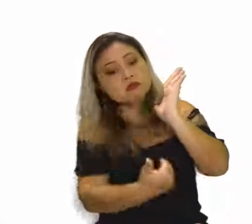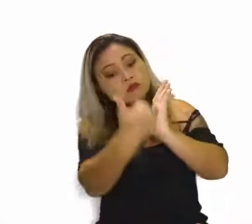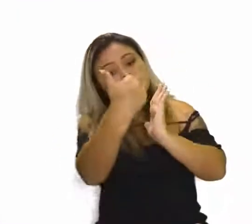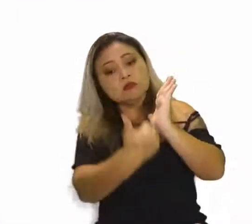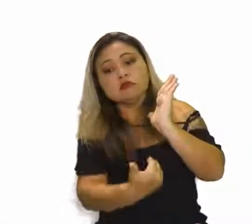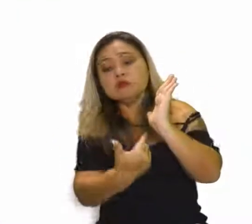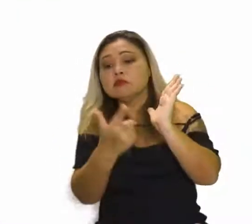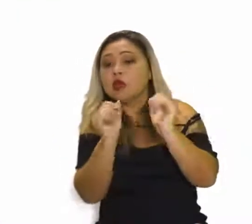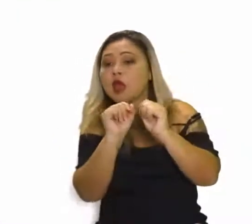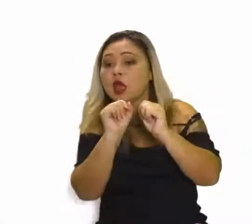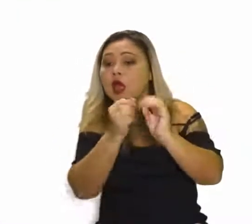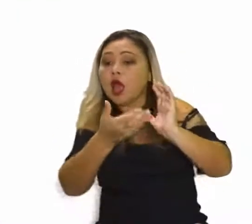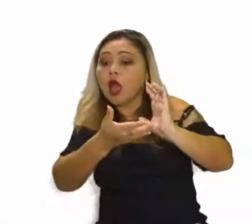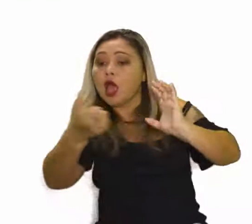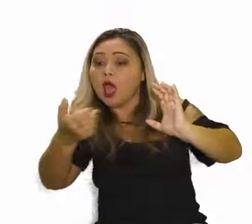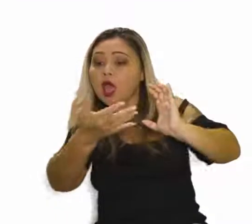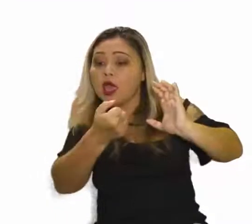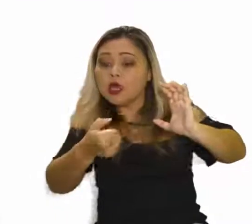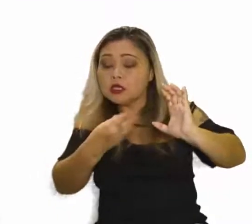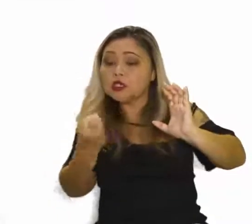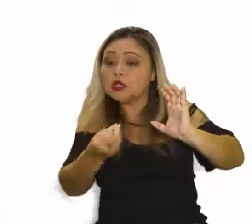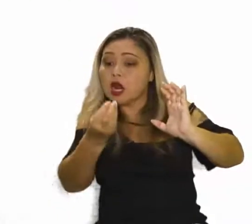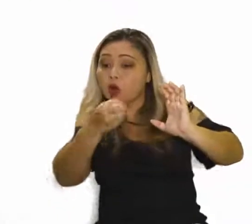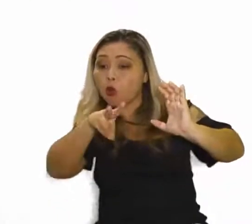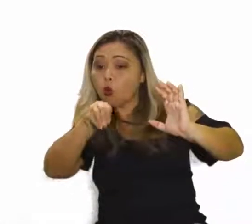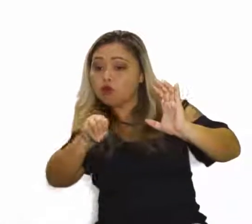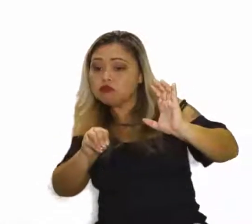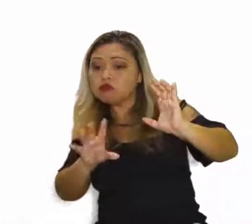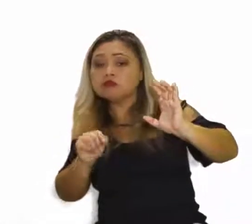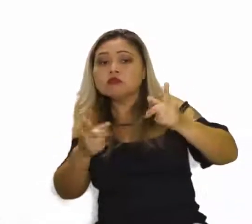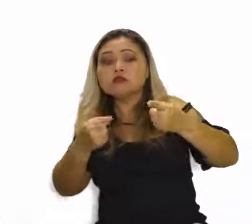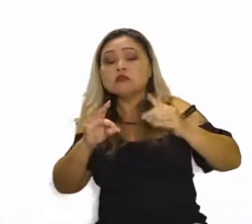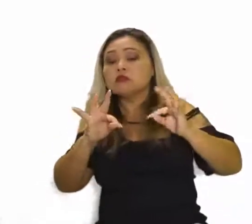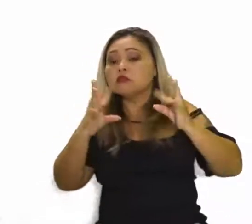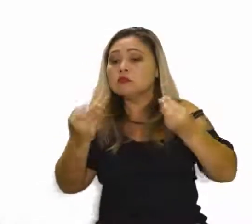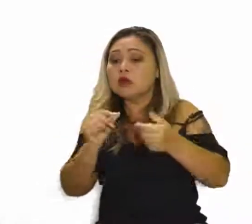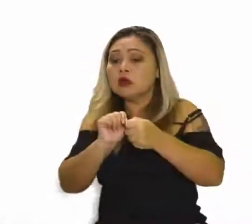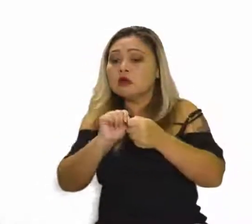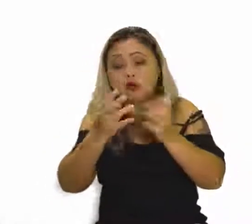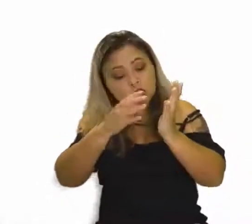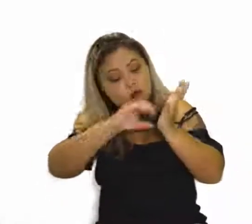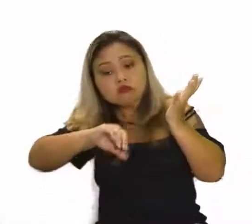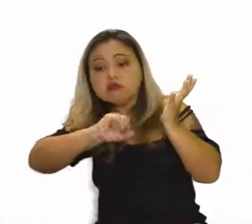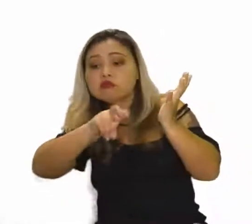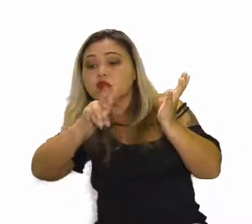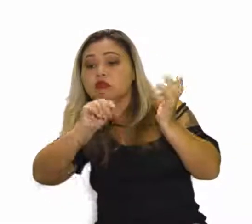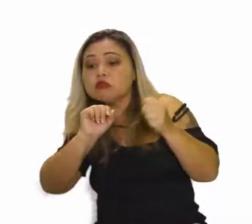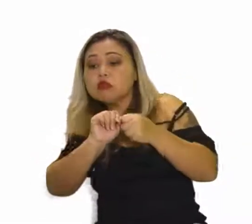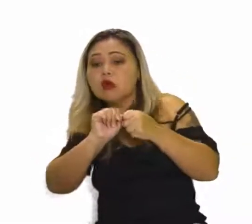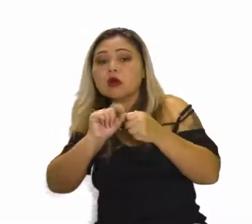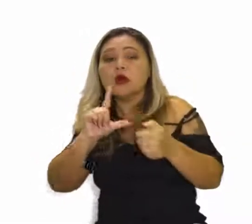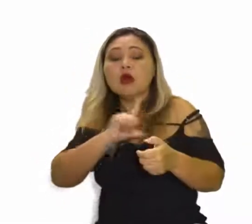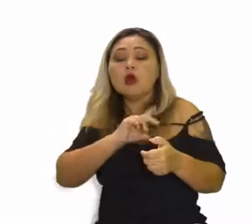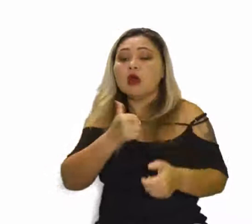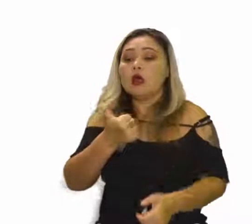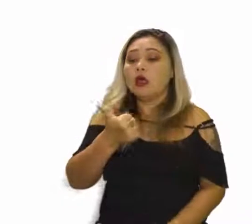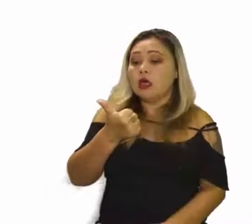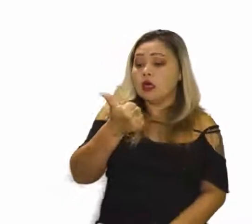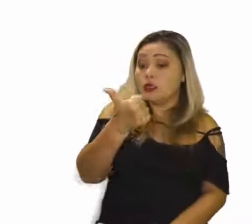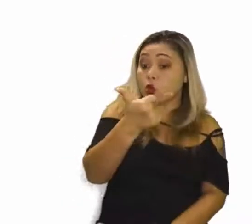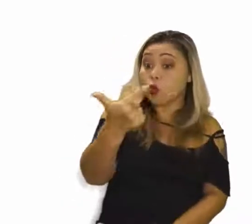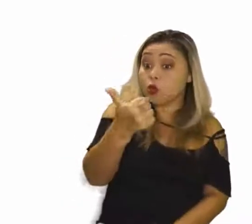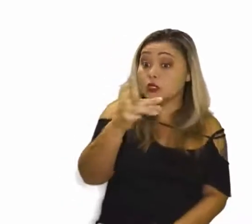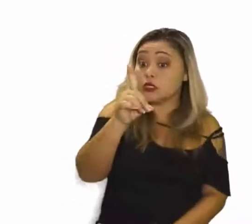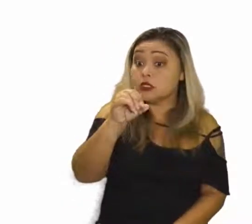no sentido de retirar esses ovos. E toda vez que você retira esses ovos, no máximo, a cada 12